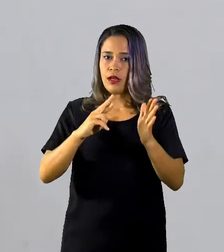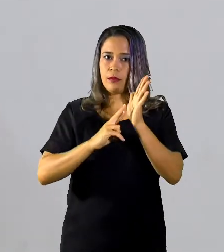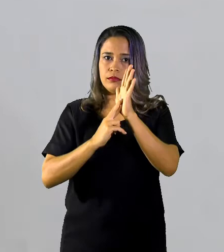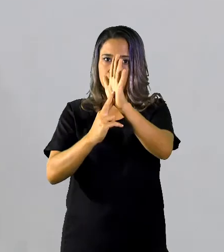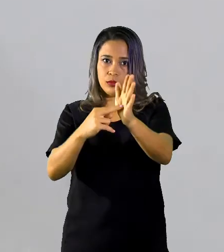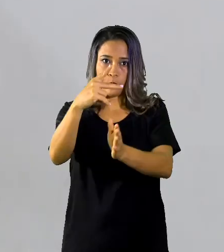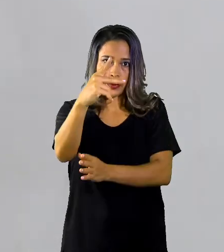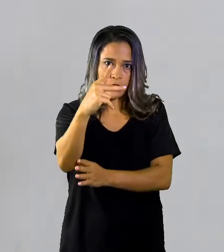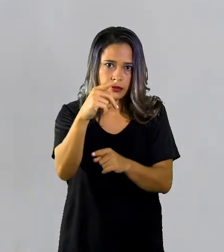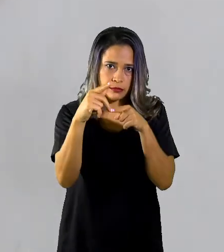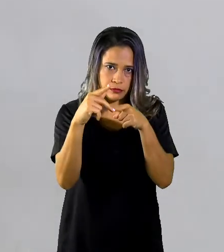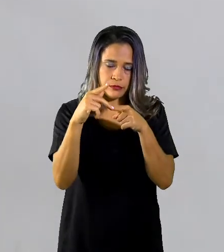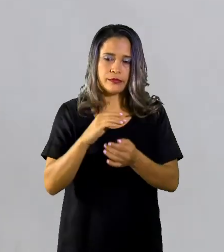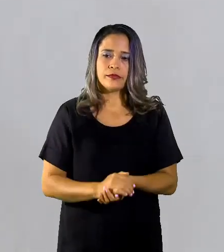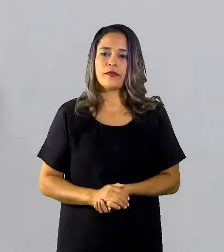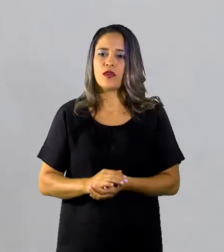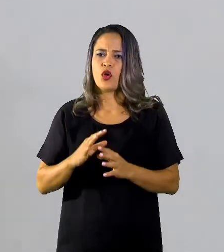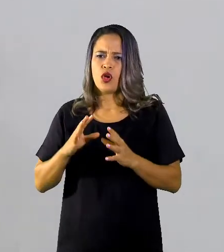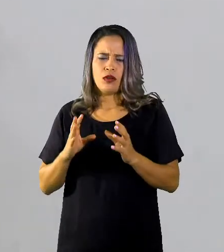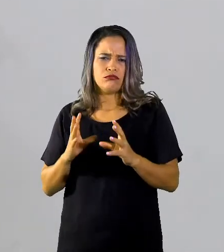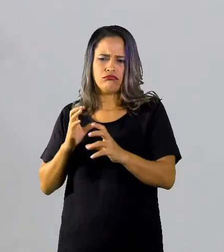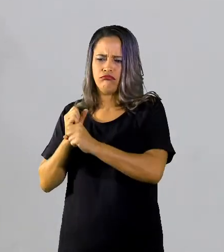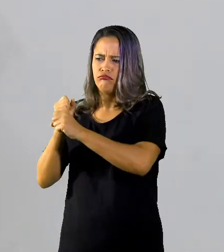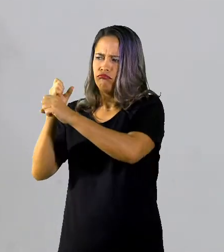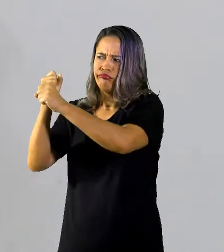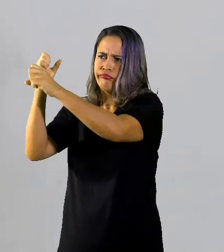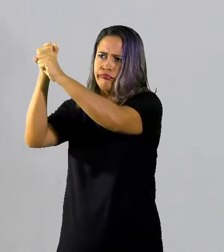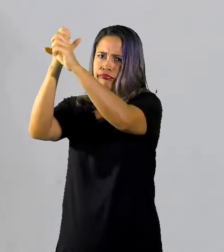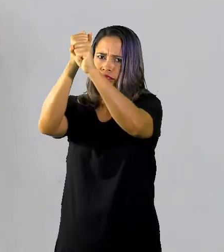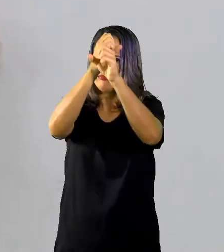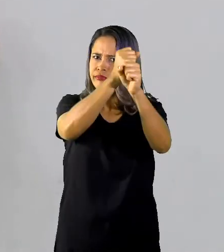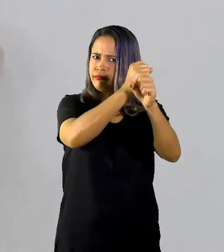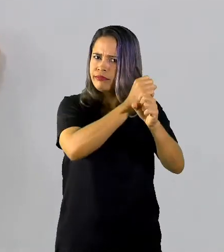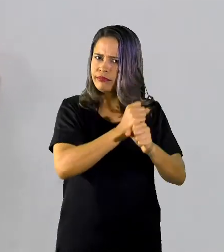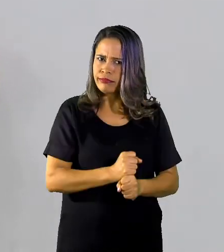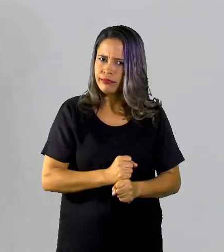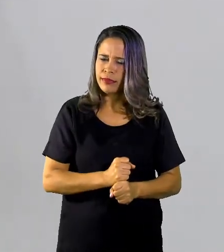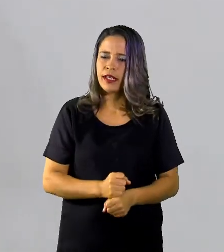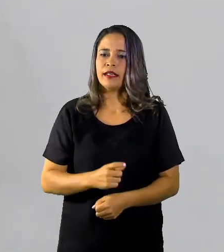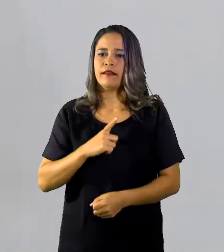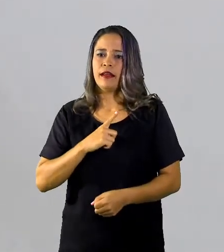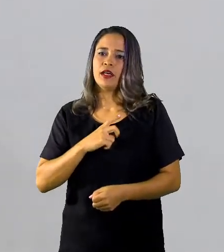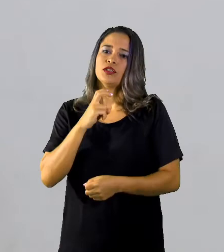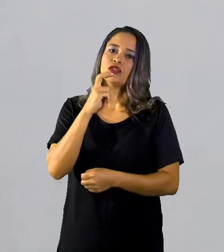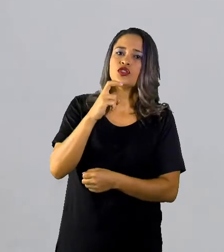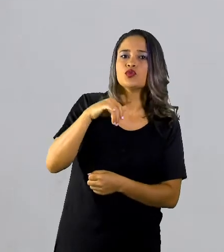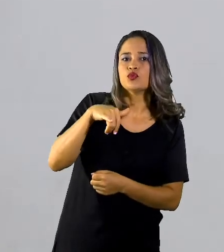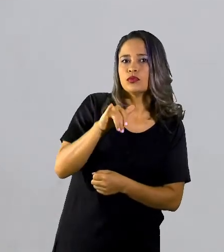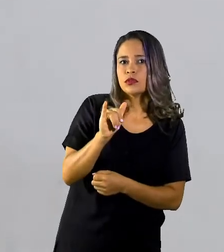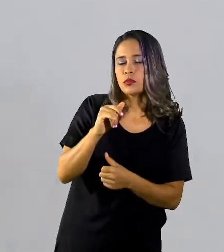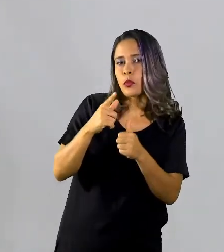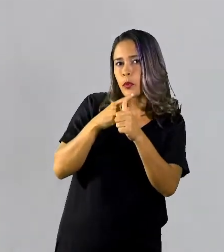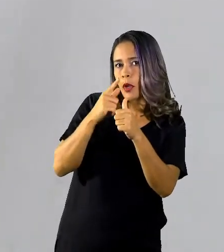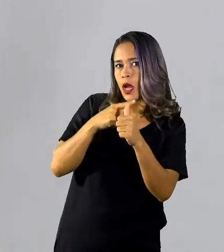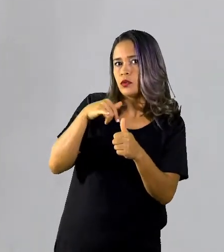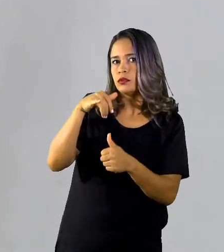eu vou somar todos os lados, que vai ser 5y, o nosso primeiro lado,